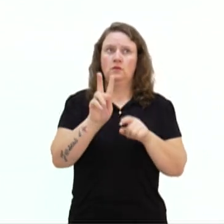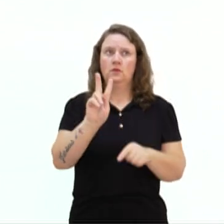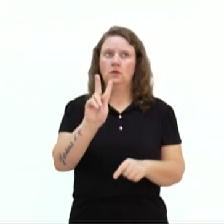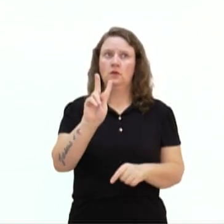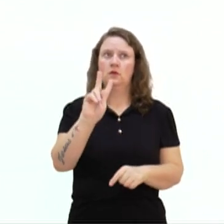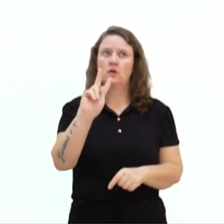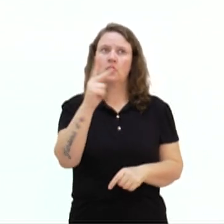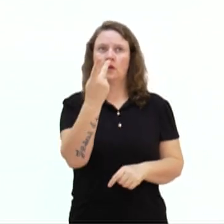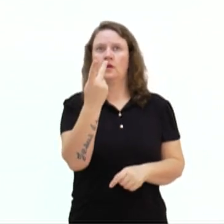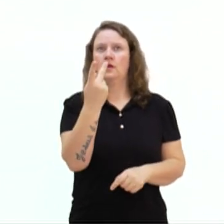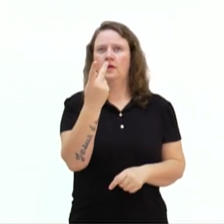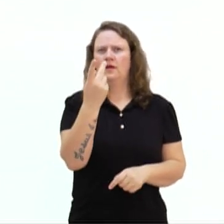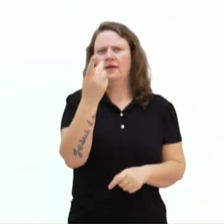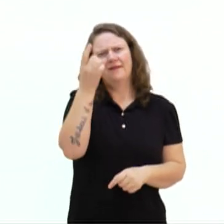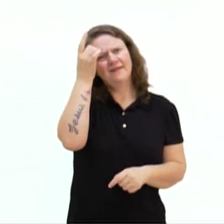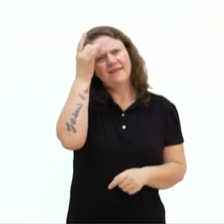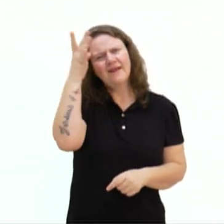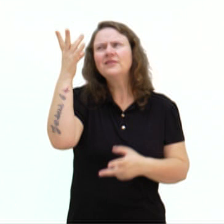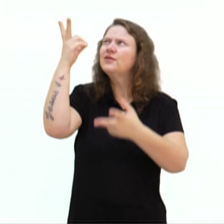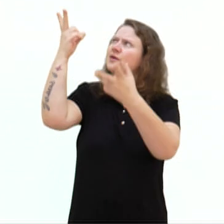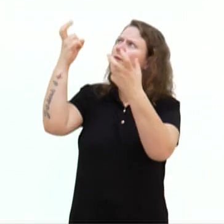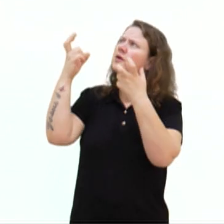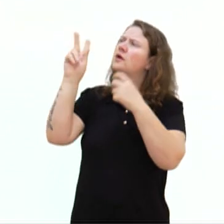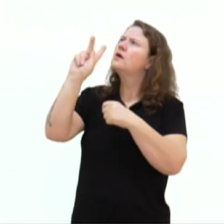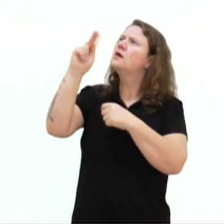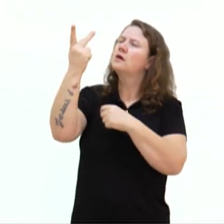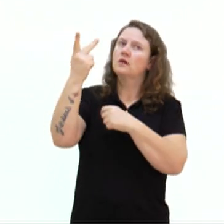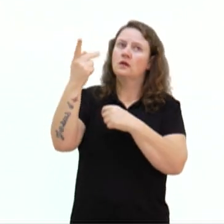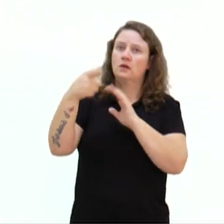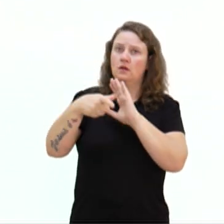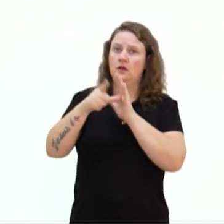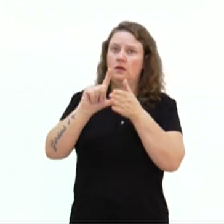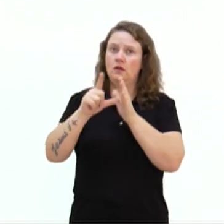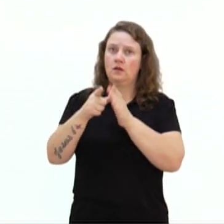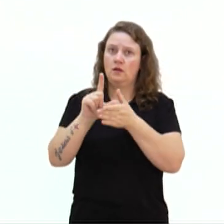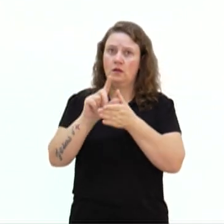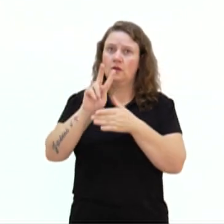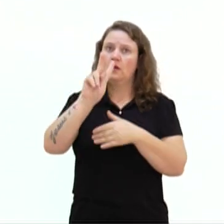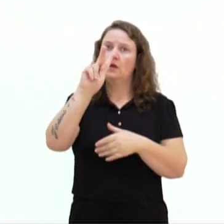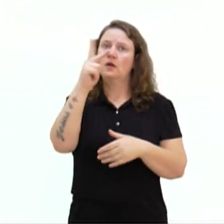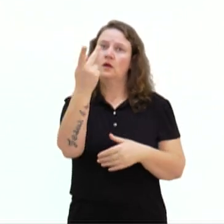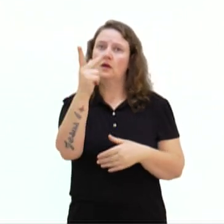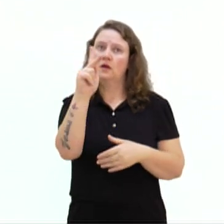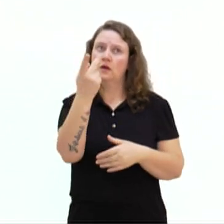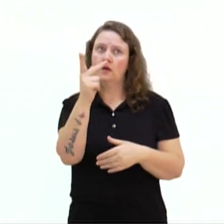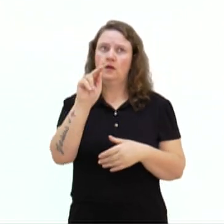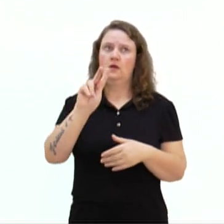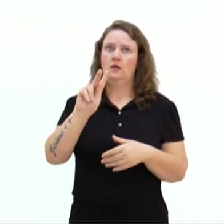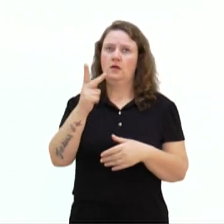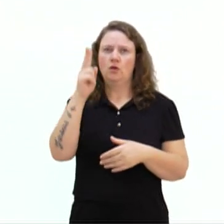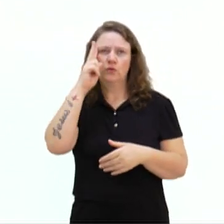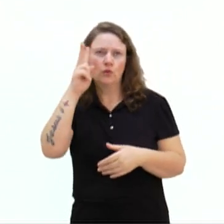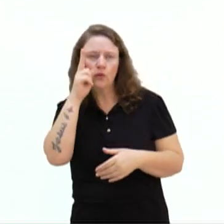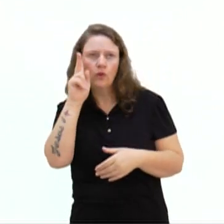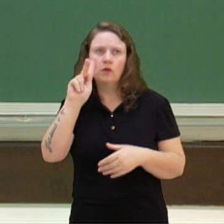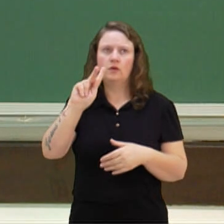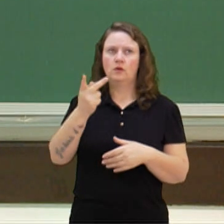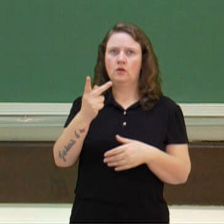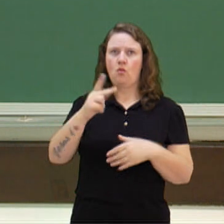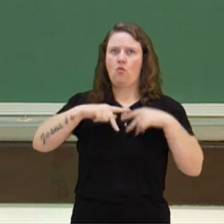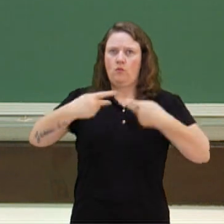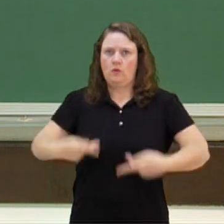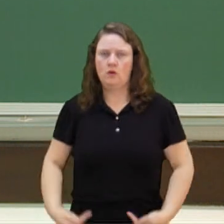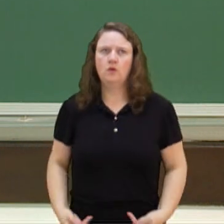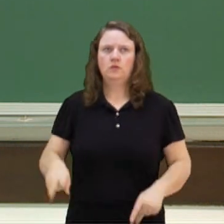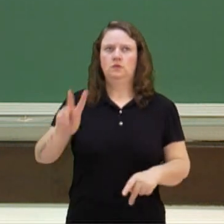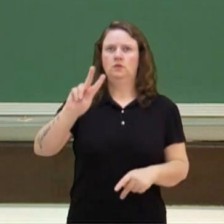né? Fácil, olha lá. Então, anti-higiênico, pré-histórico, extra-humano, super-homem, todas